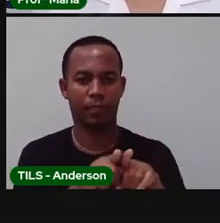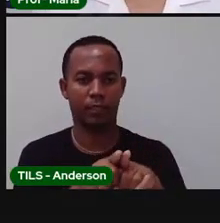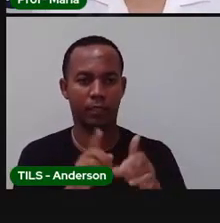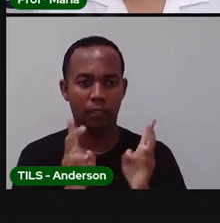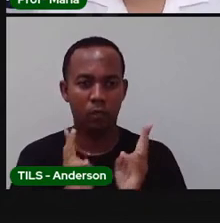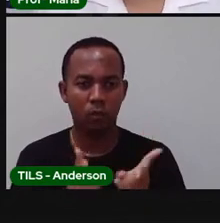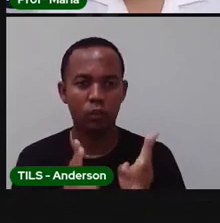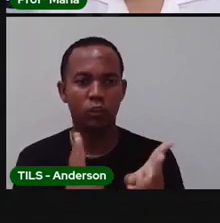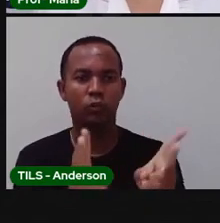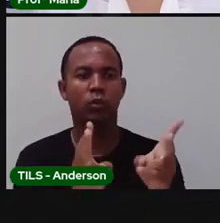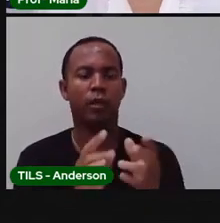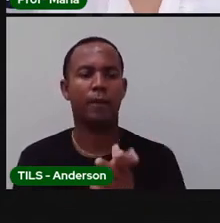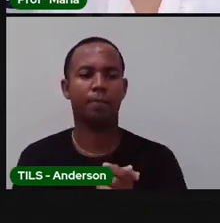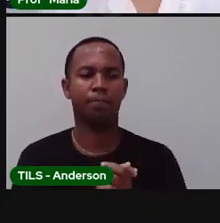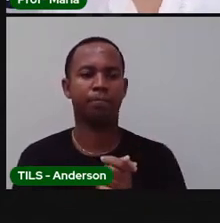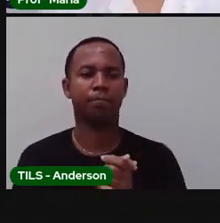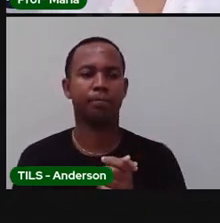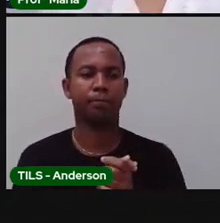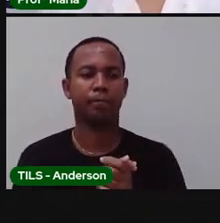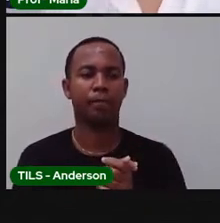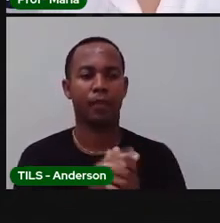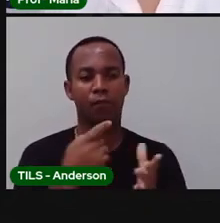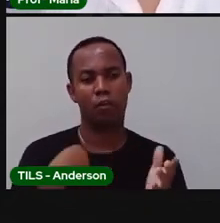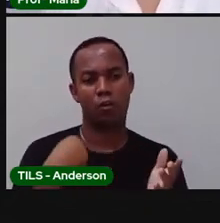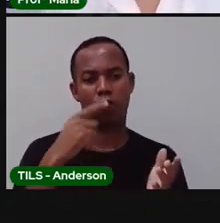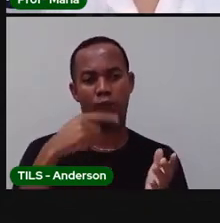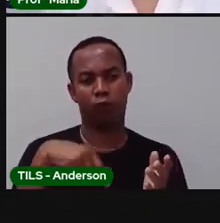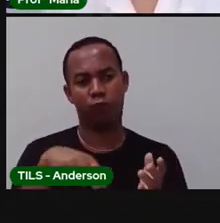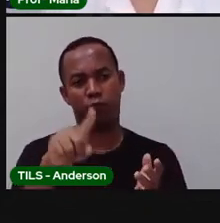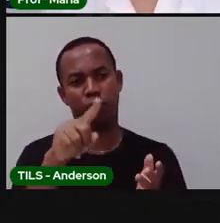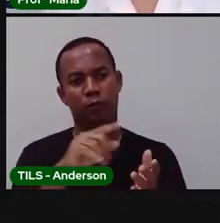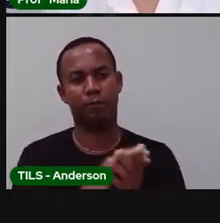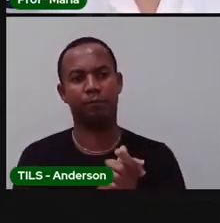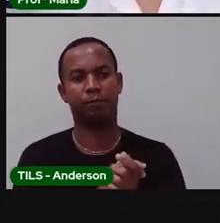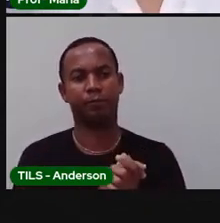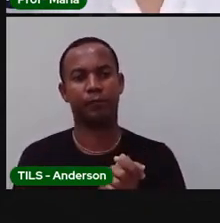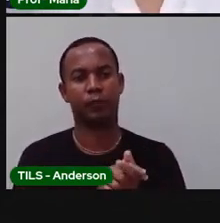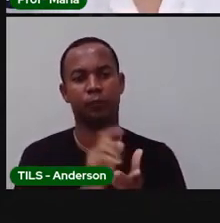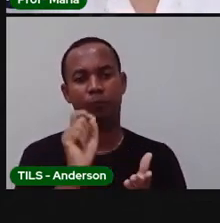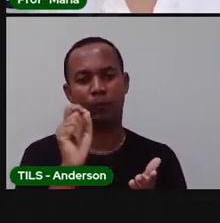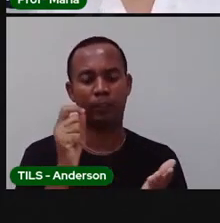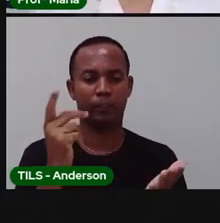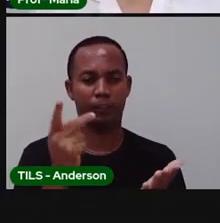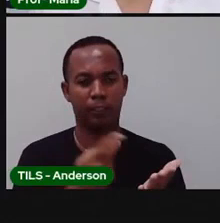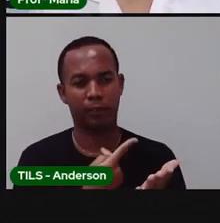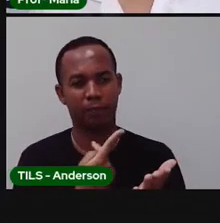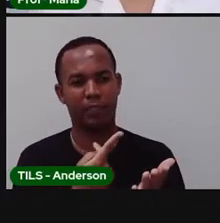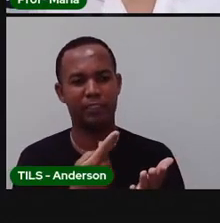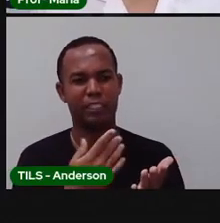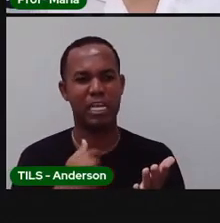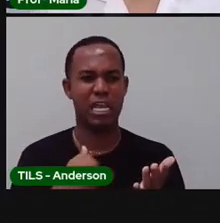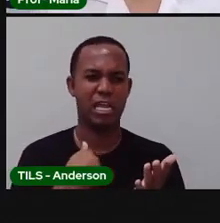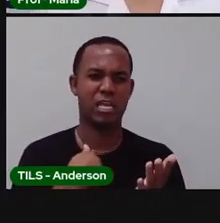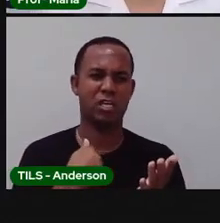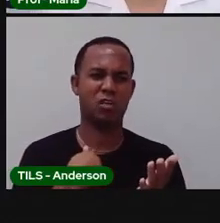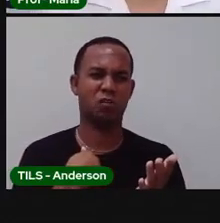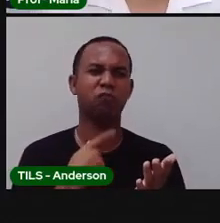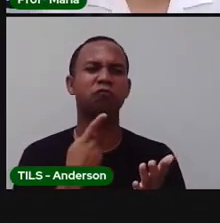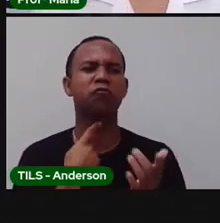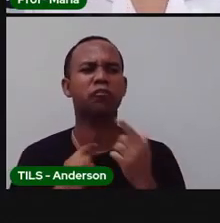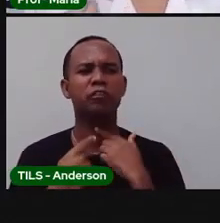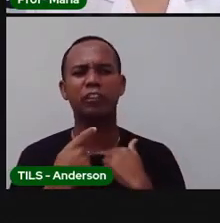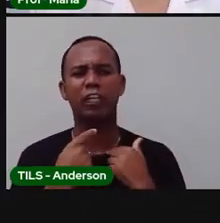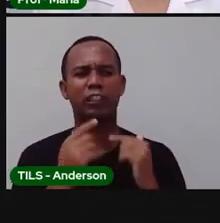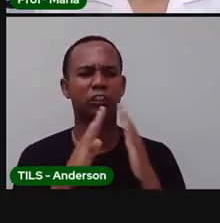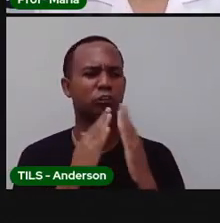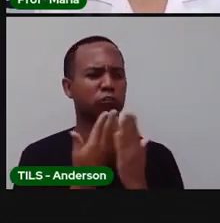indo. Então, assim, fui, aí, aconteceu alguma coisa, você já não quer assistir a aula hoje? Não. O importante é que